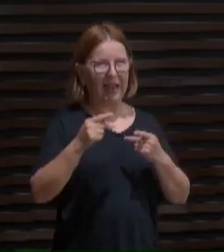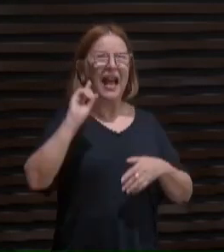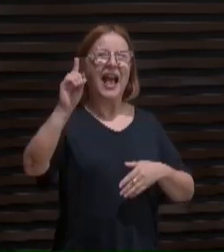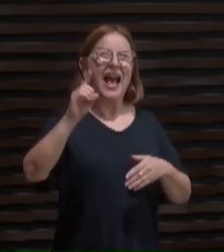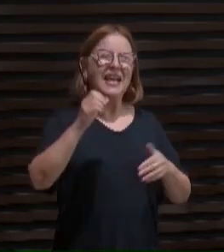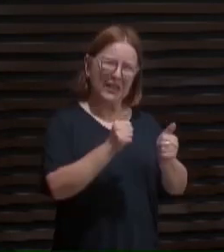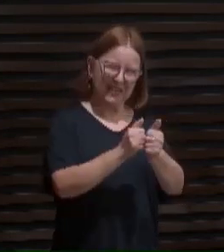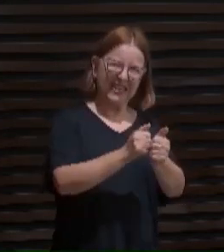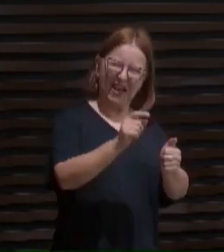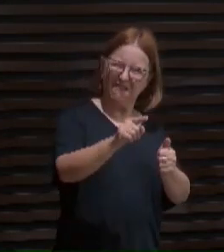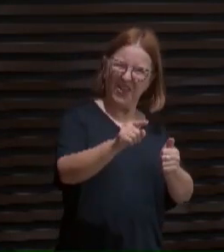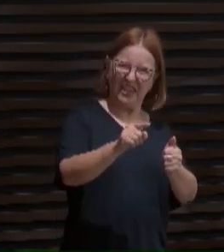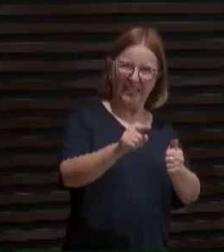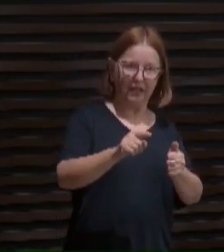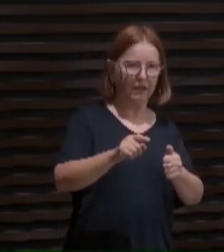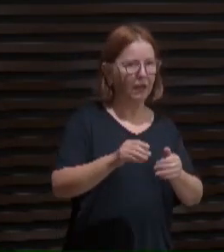Deus, eu não quero Deus me acompanhando.